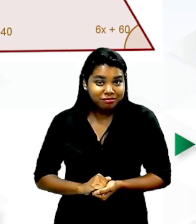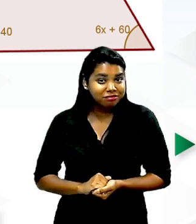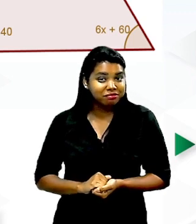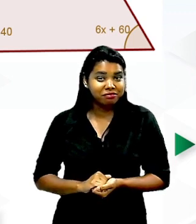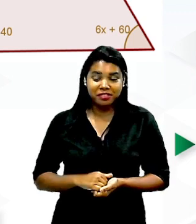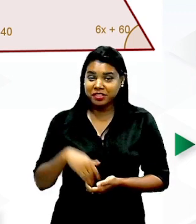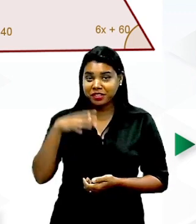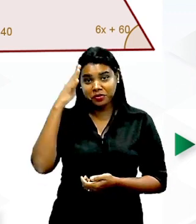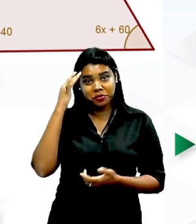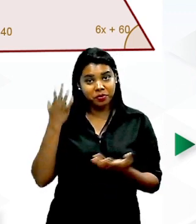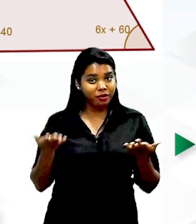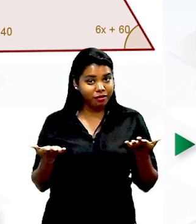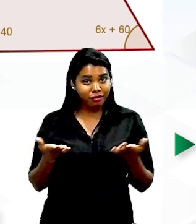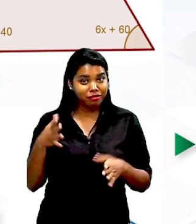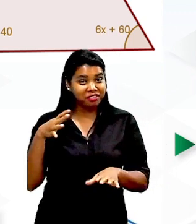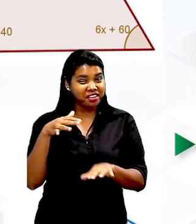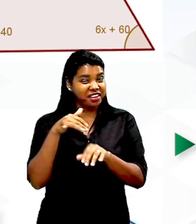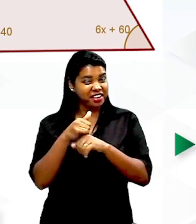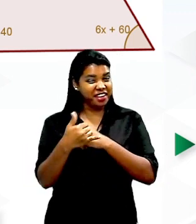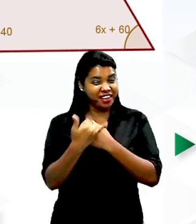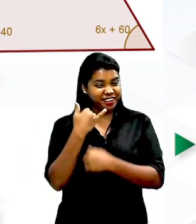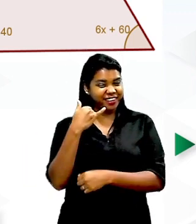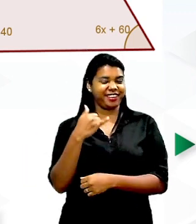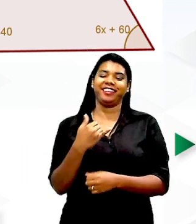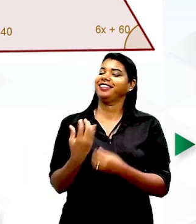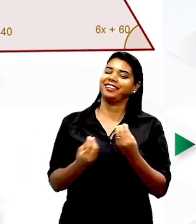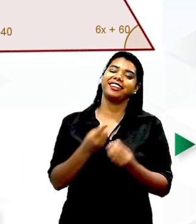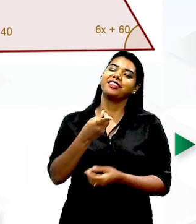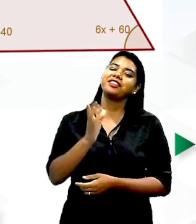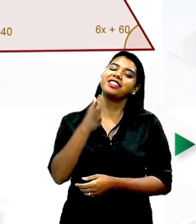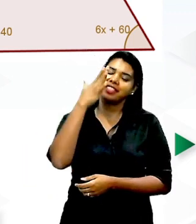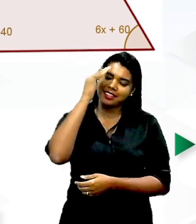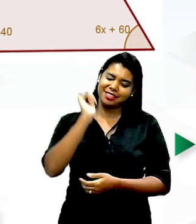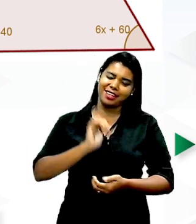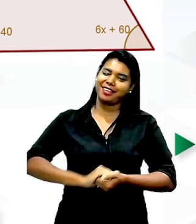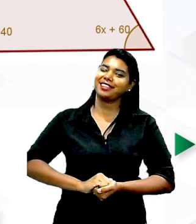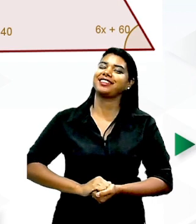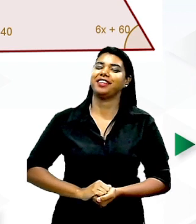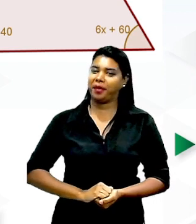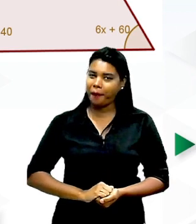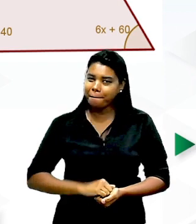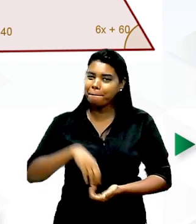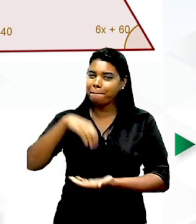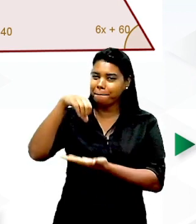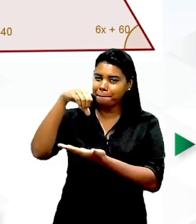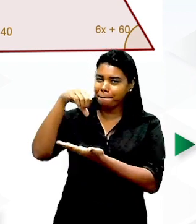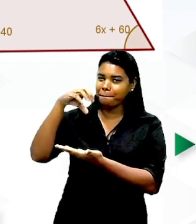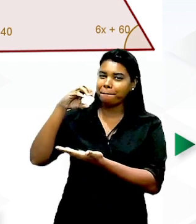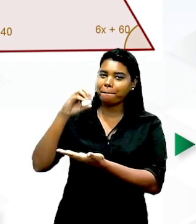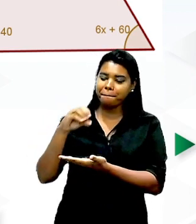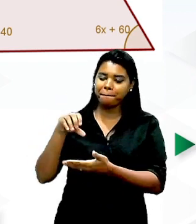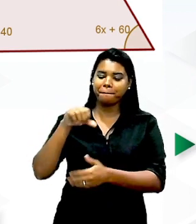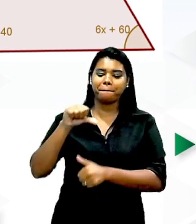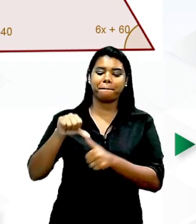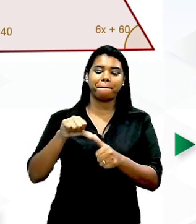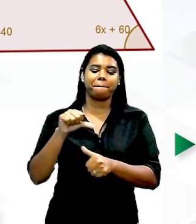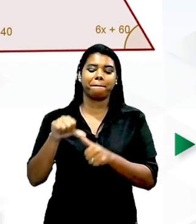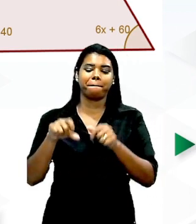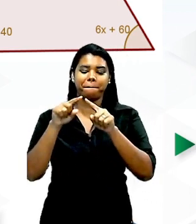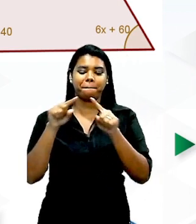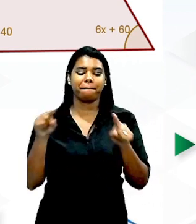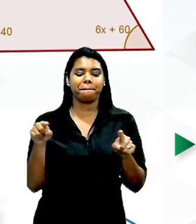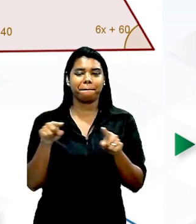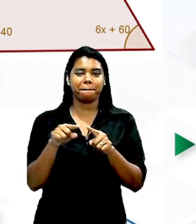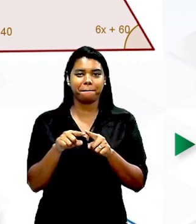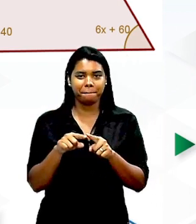descobriu. Os caras querem enganar, não vão enganar, porque você já descobriu que o ângulo de 90 graus transforma esse triângulo num